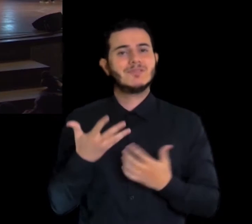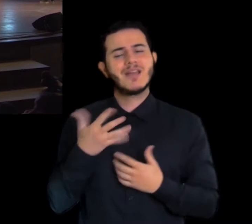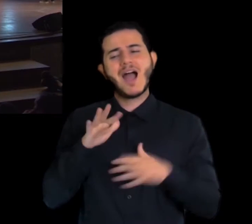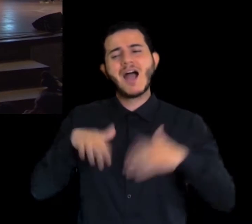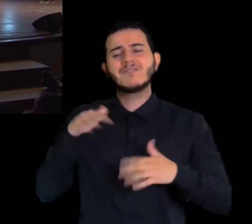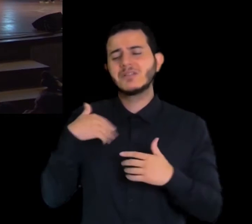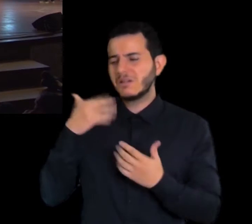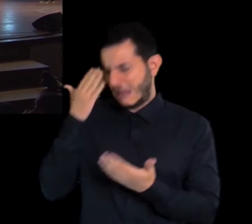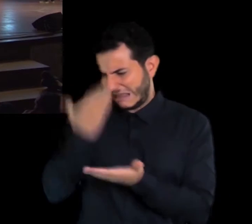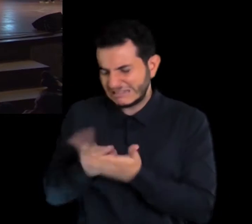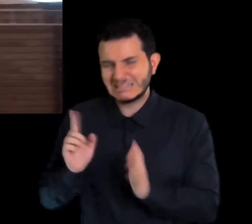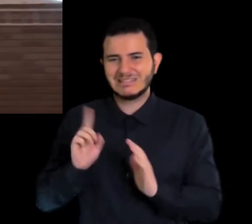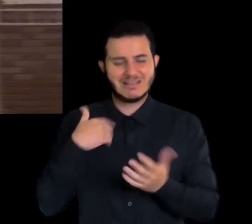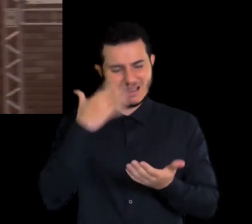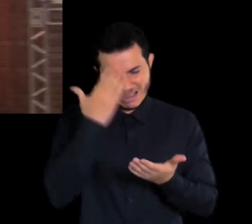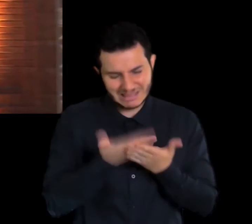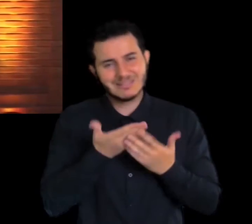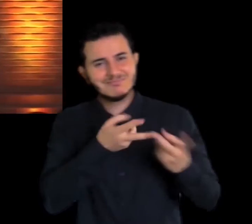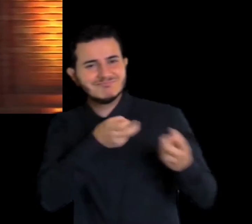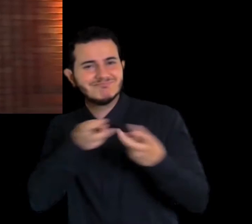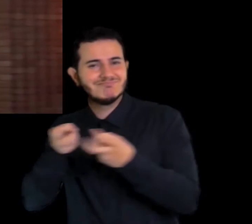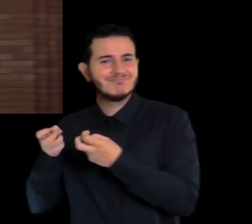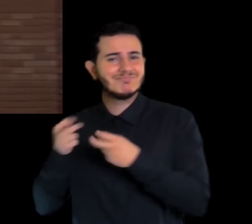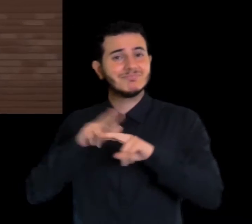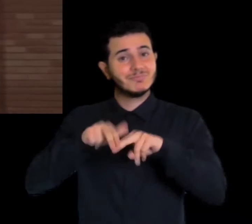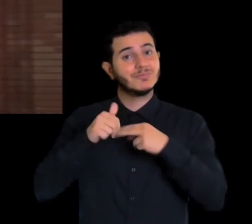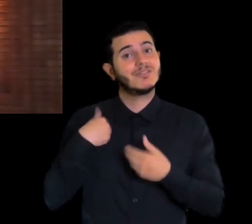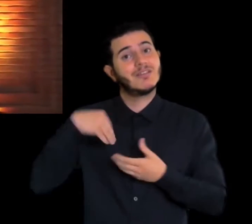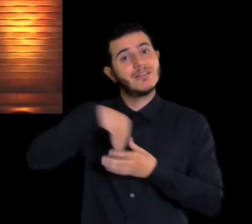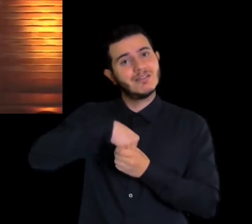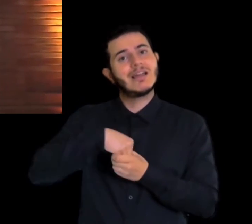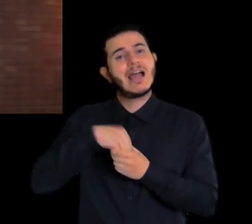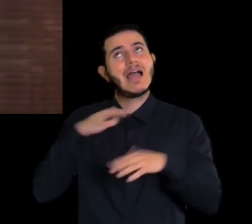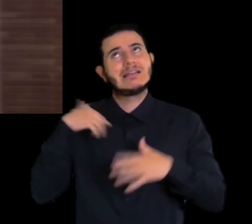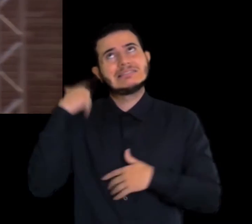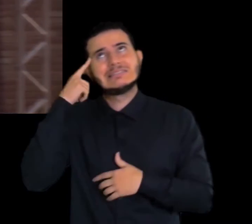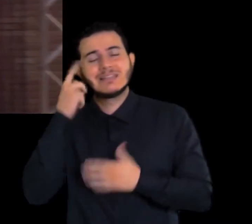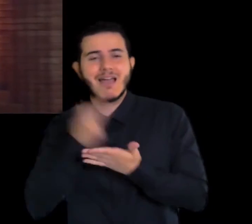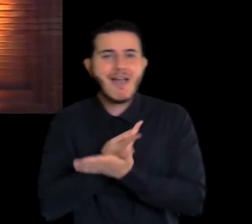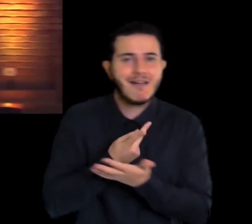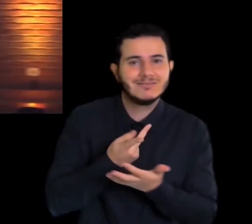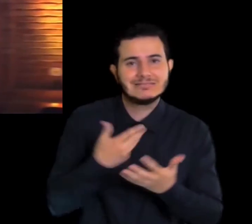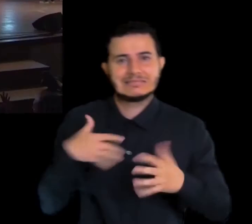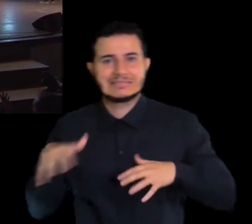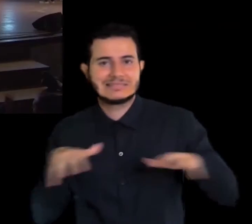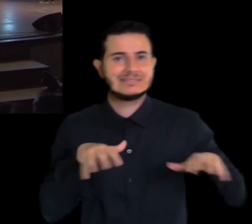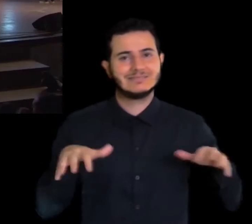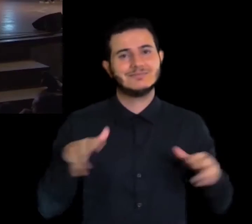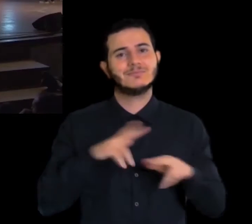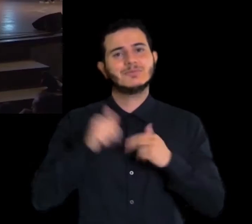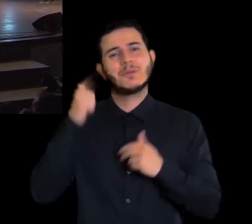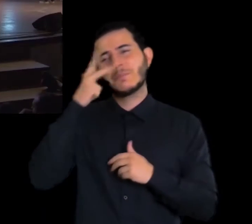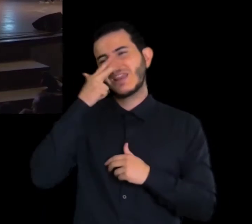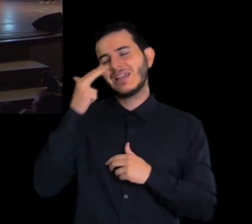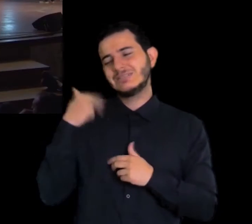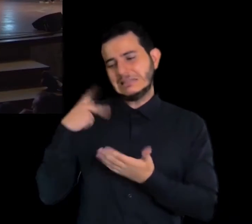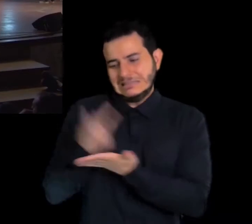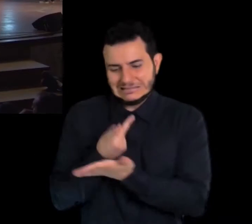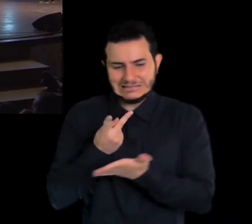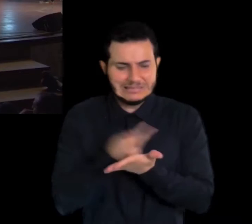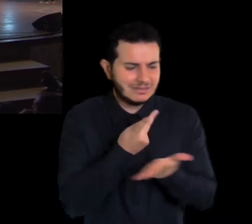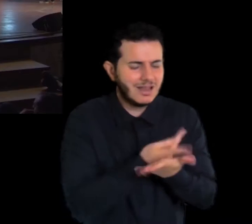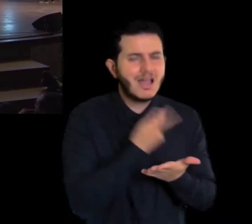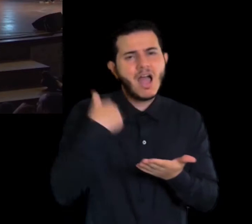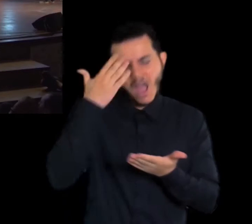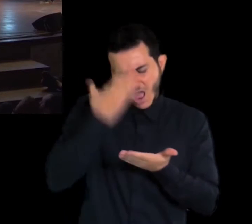desse cenário? Com cada um aqui aconteceu de um jeito. E não acaba aí, porque daí você começa a errar. E aí a chance de acreditar diminui, porque você começa a